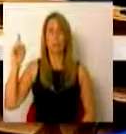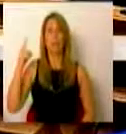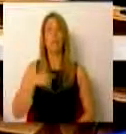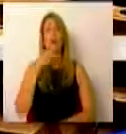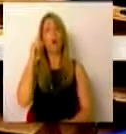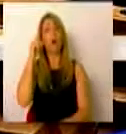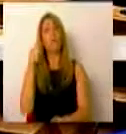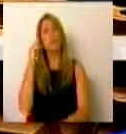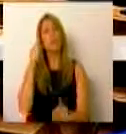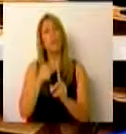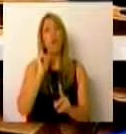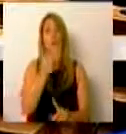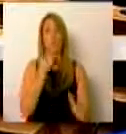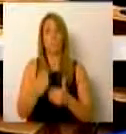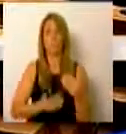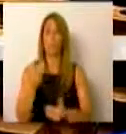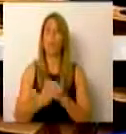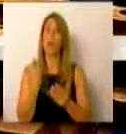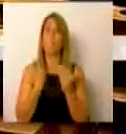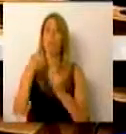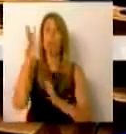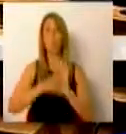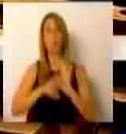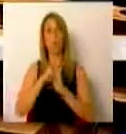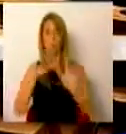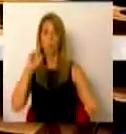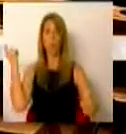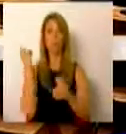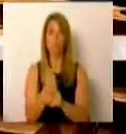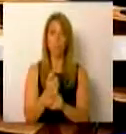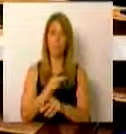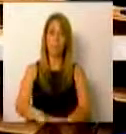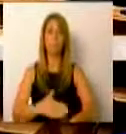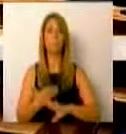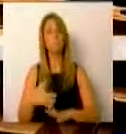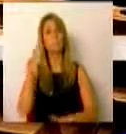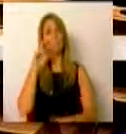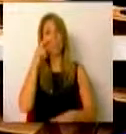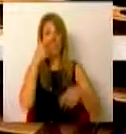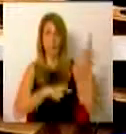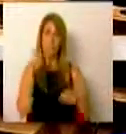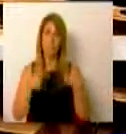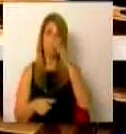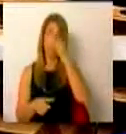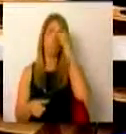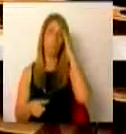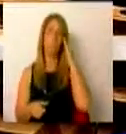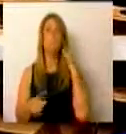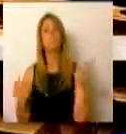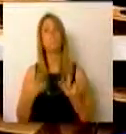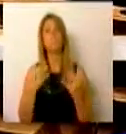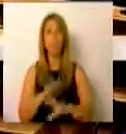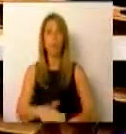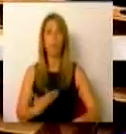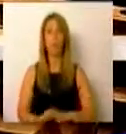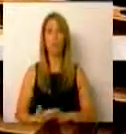visam uma maior eficácia na regulação e supervisão, maior reforçar a proteção do consumidor e reforçar